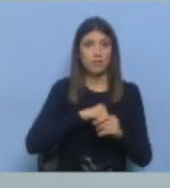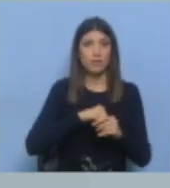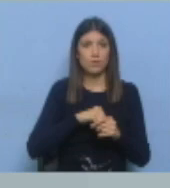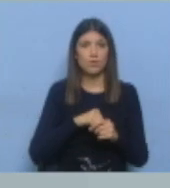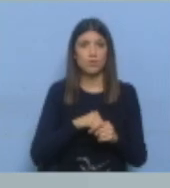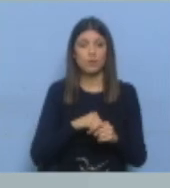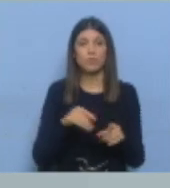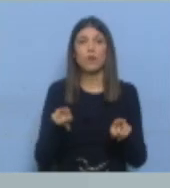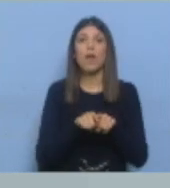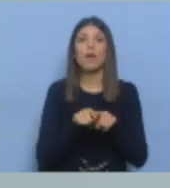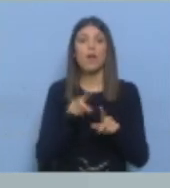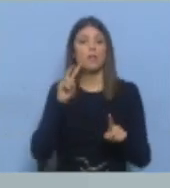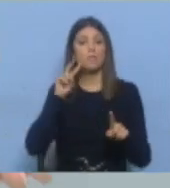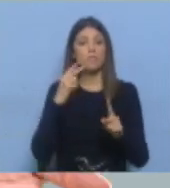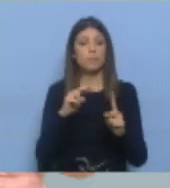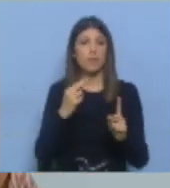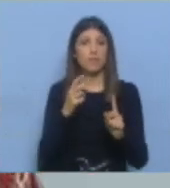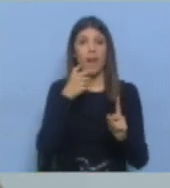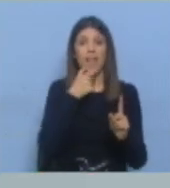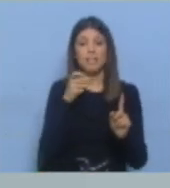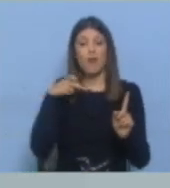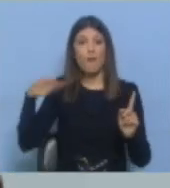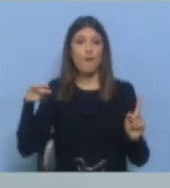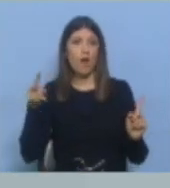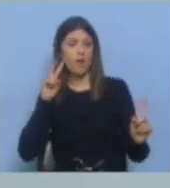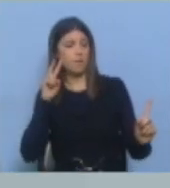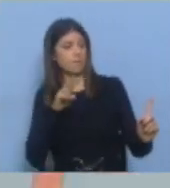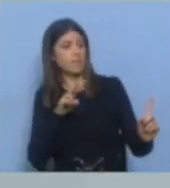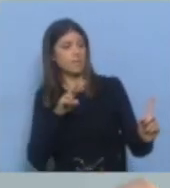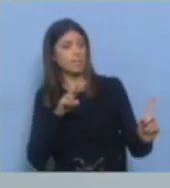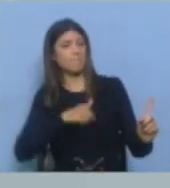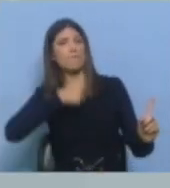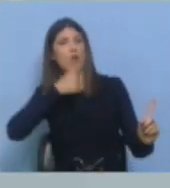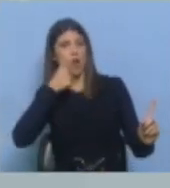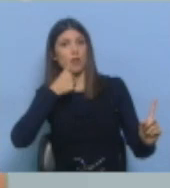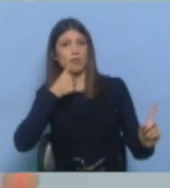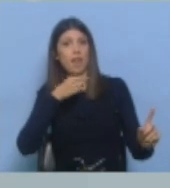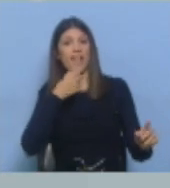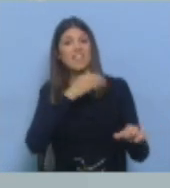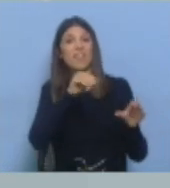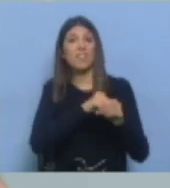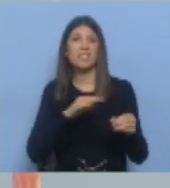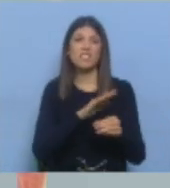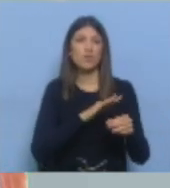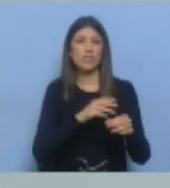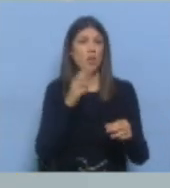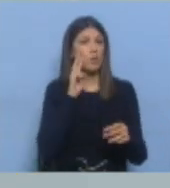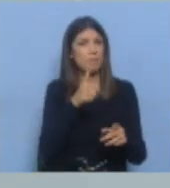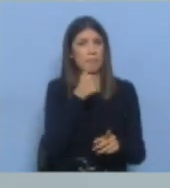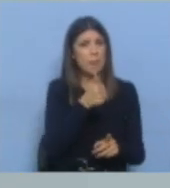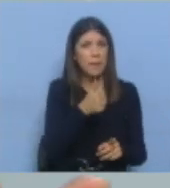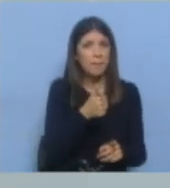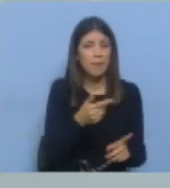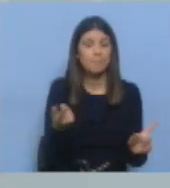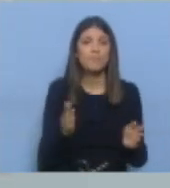fora. Portanto, da perspectiva da periferia, olha-se com mais objetividade. E nota-se isso também no seu estilo, não é?